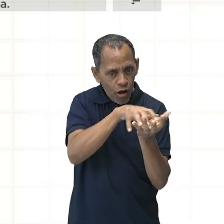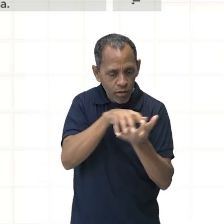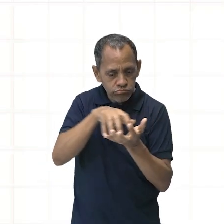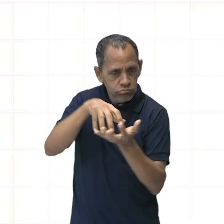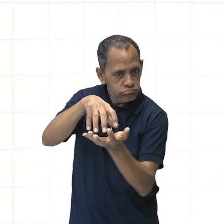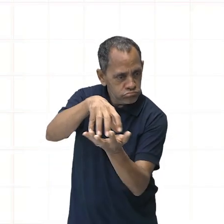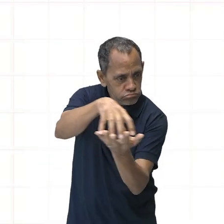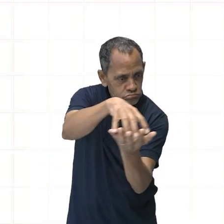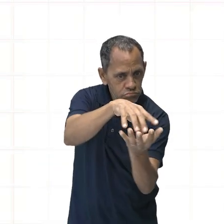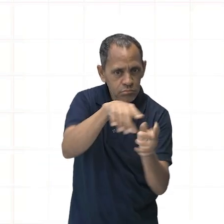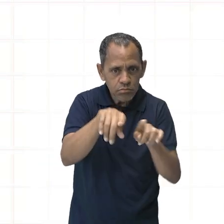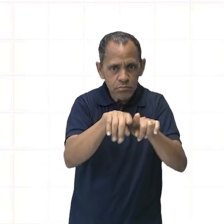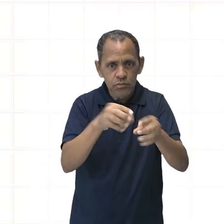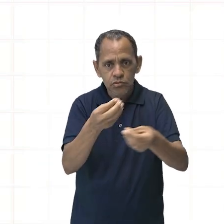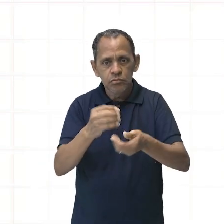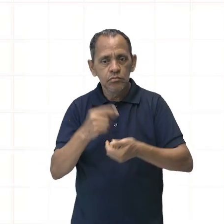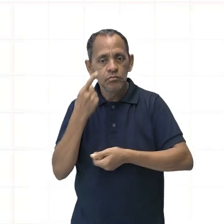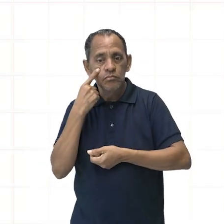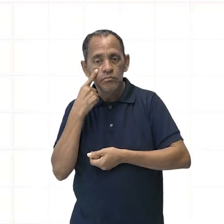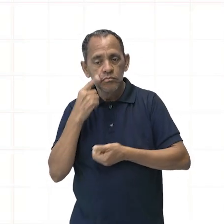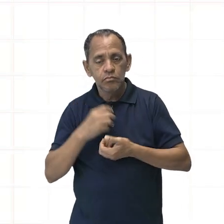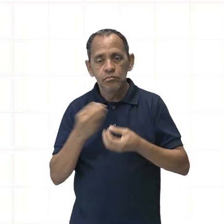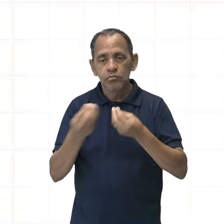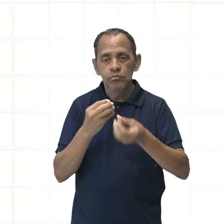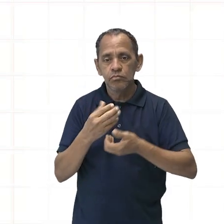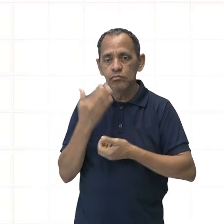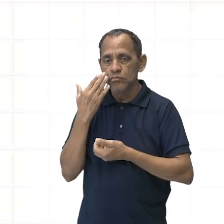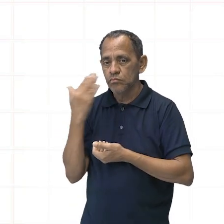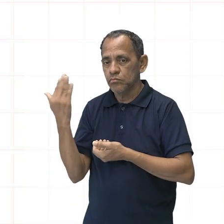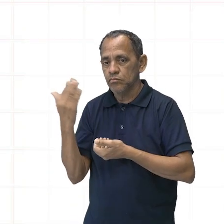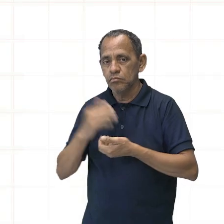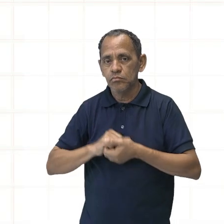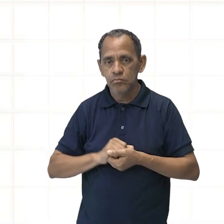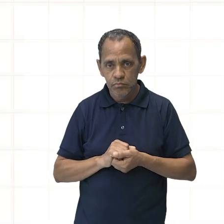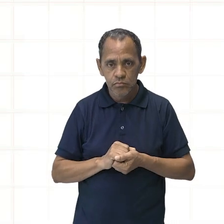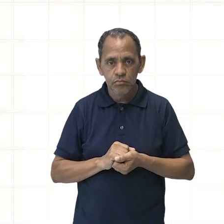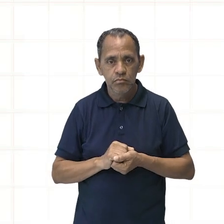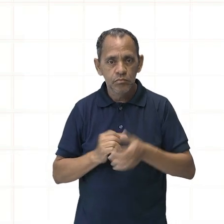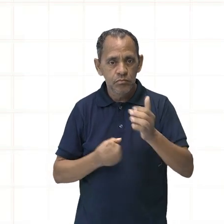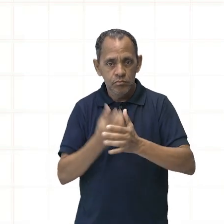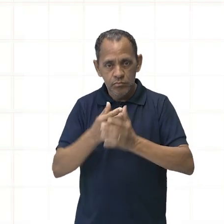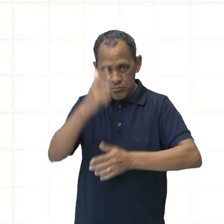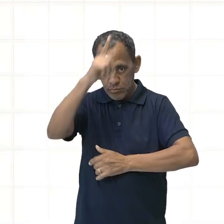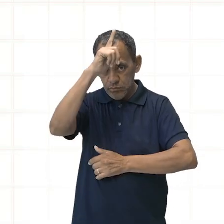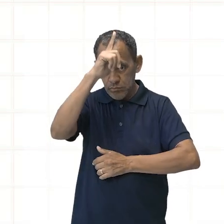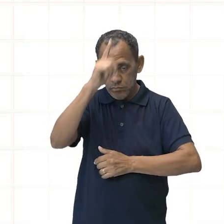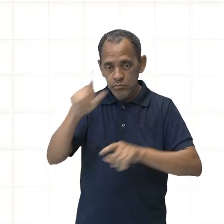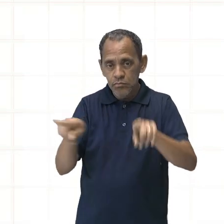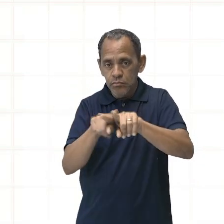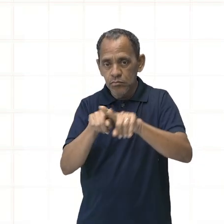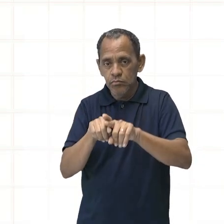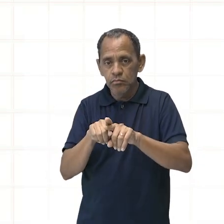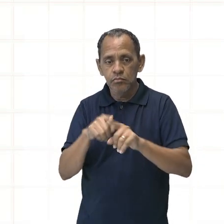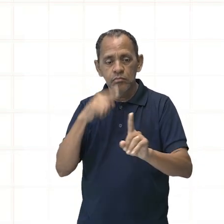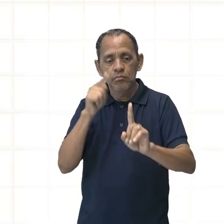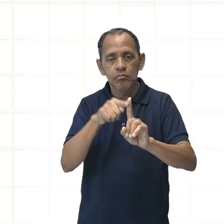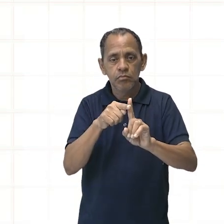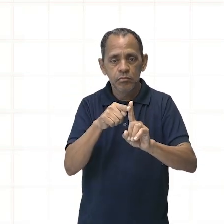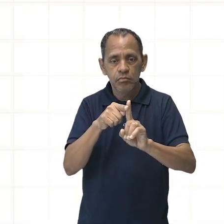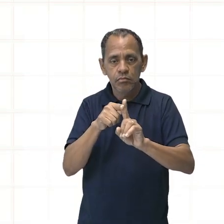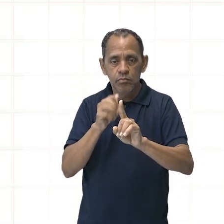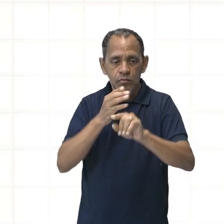vamos observar o Plano Schlieffen, que foi implantado pela Alemanha e visava a invasão